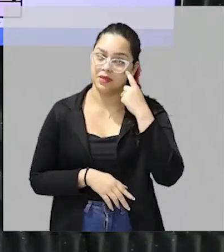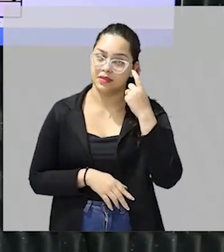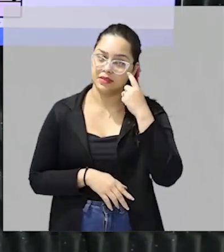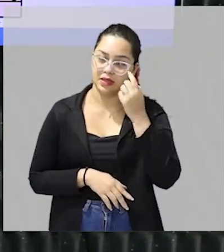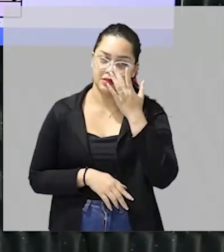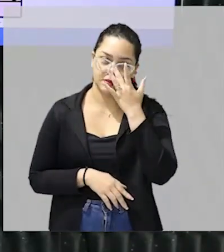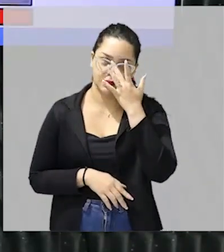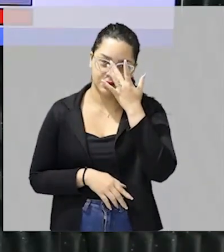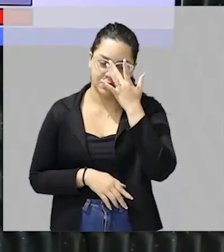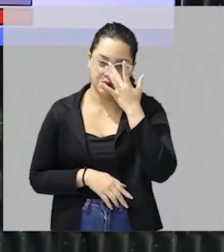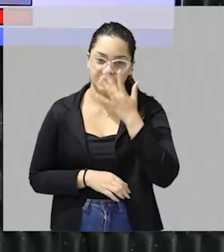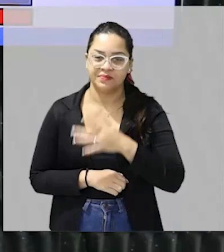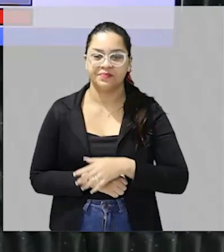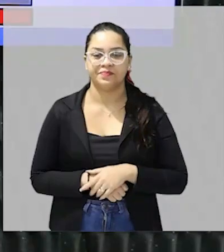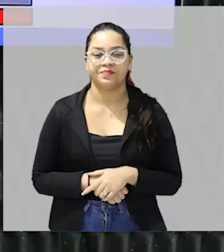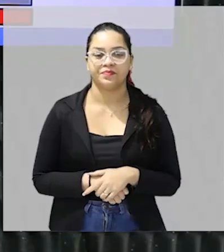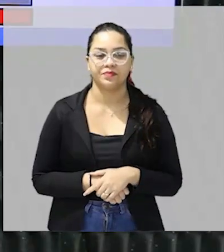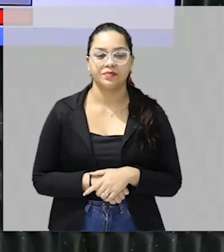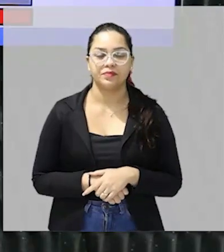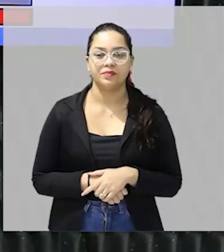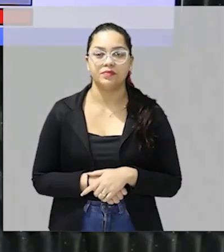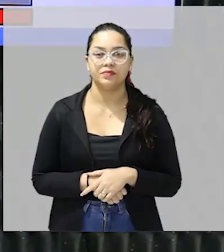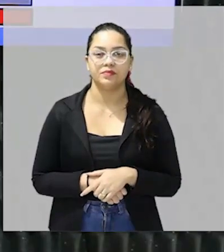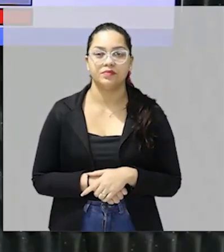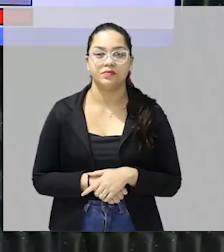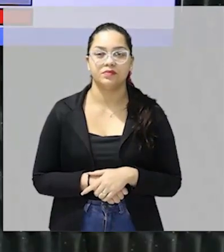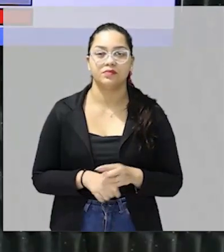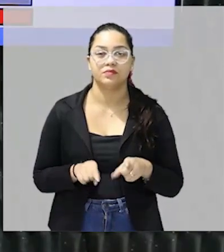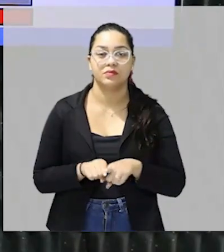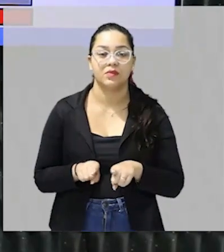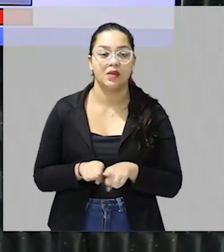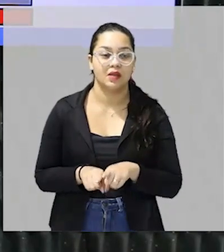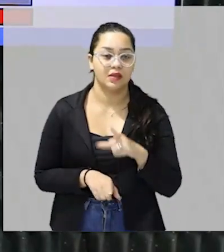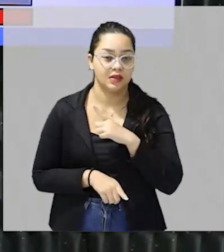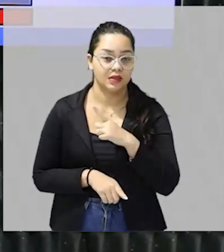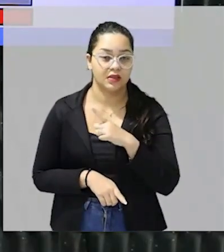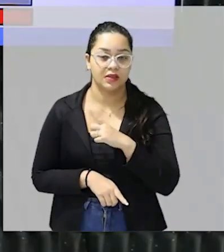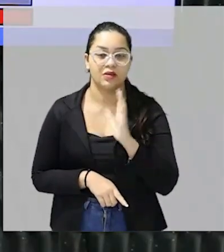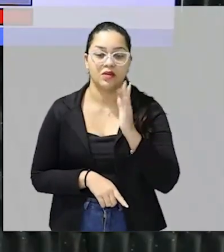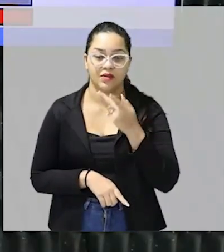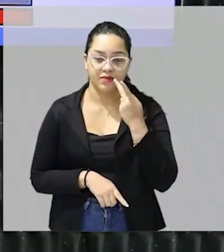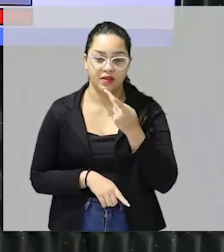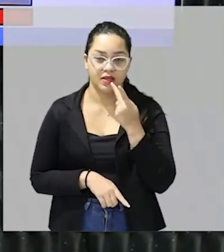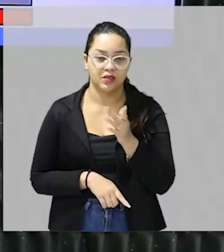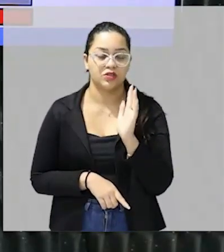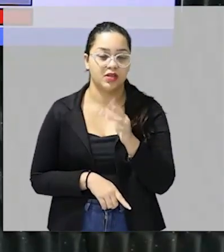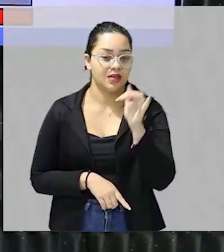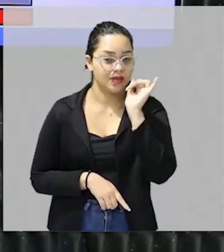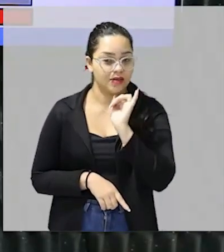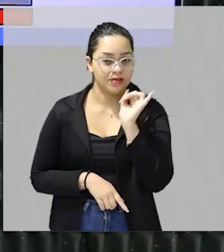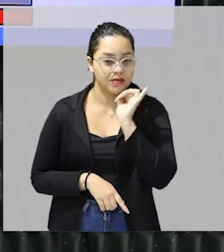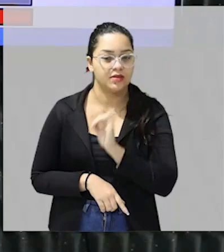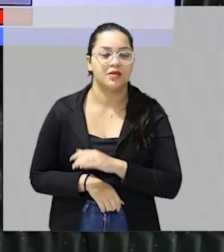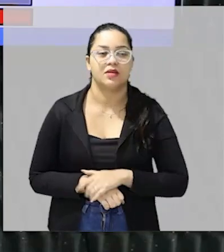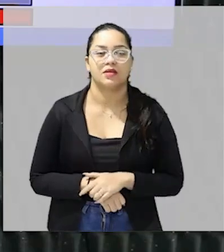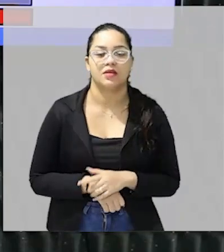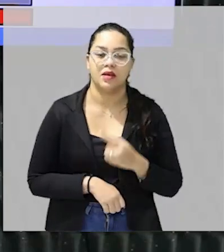ali por quem está montando. E os princípios do treinamento esportivo são esses aqui, ó. Trouxe esses exemplos para